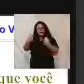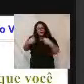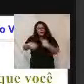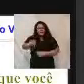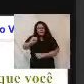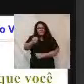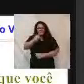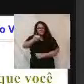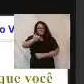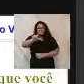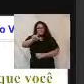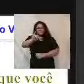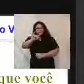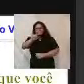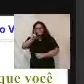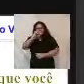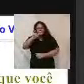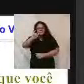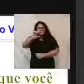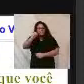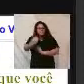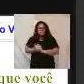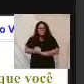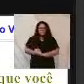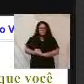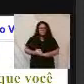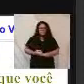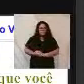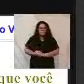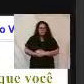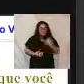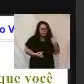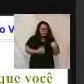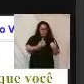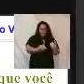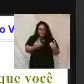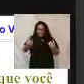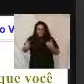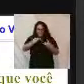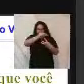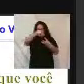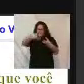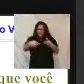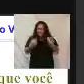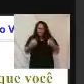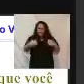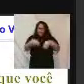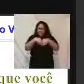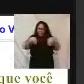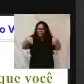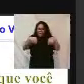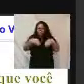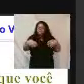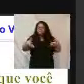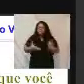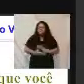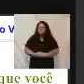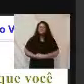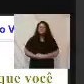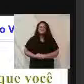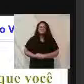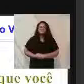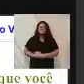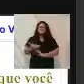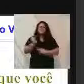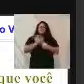composição da areia é, em sua maior parte, o dióxido de silício. E, a partir desse ponto, eu vou mostrar... A